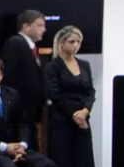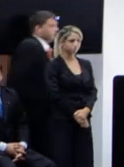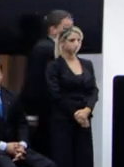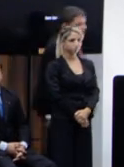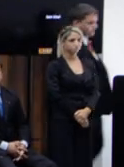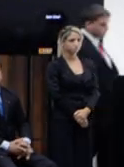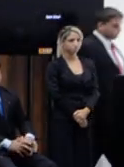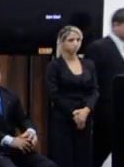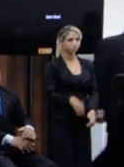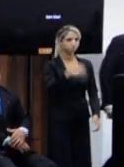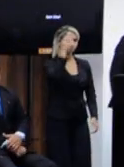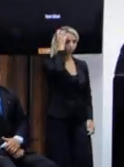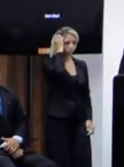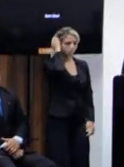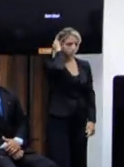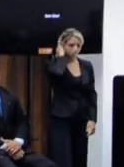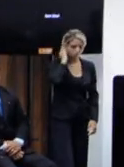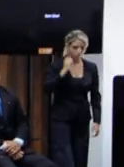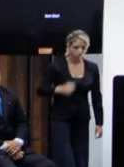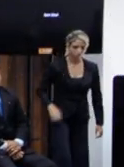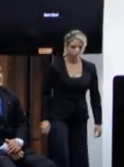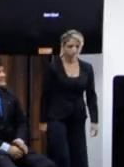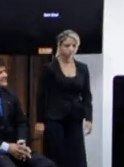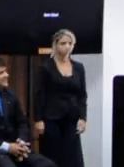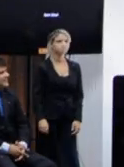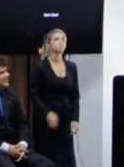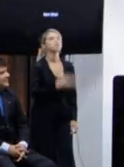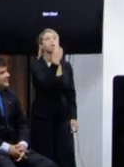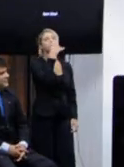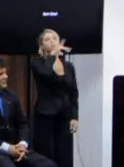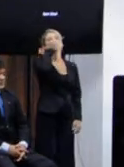Ele já que se começa, né? Bom dia a todos.